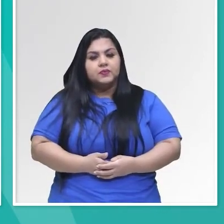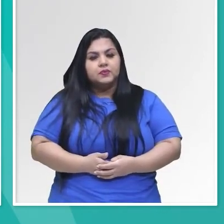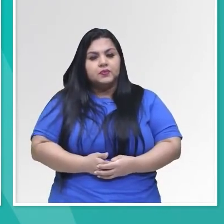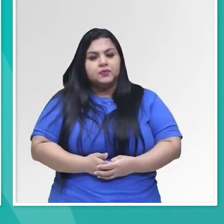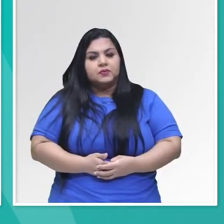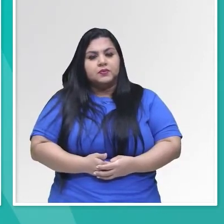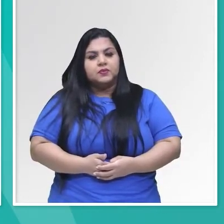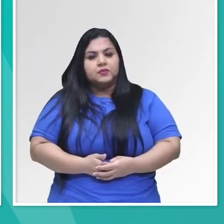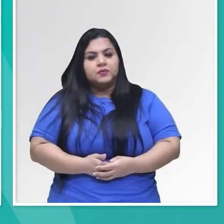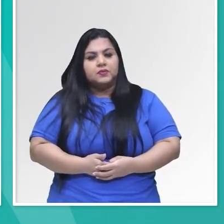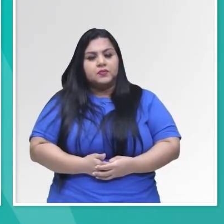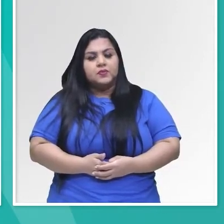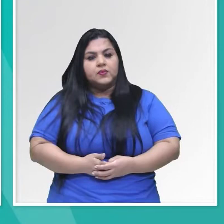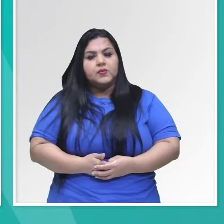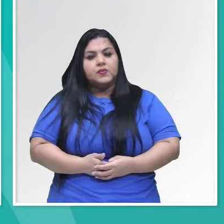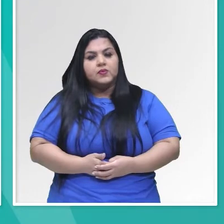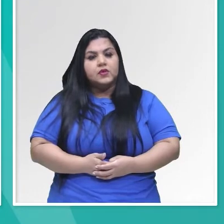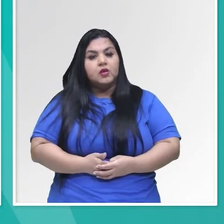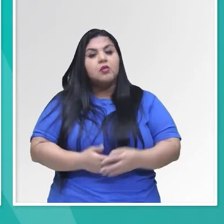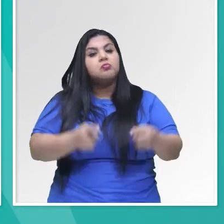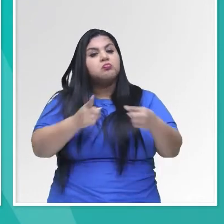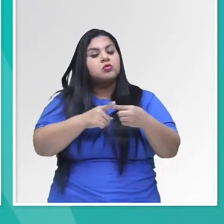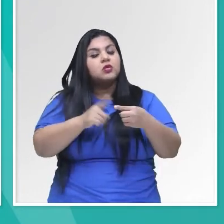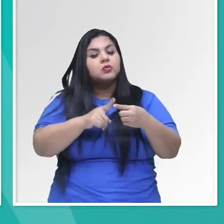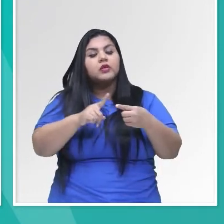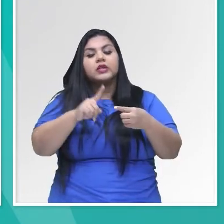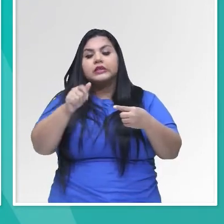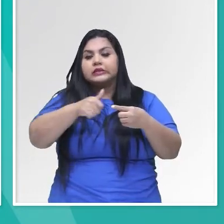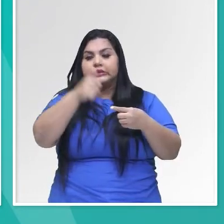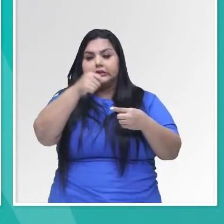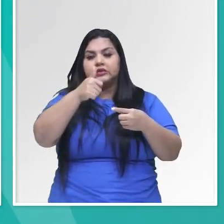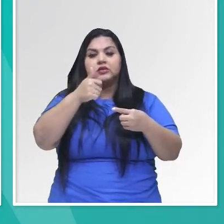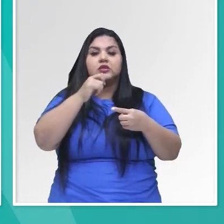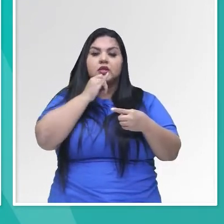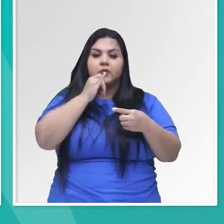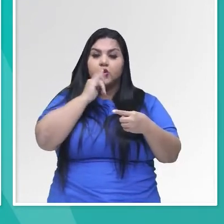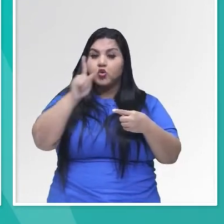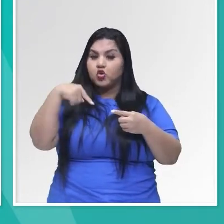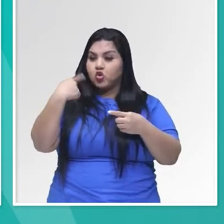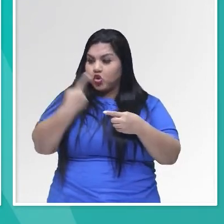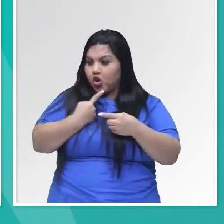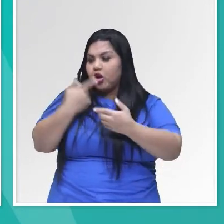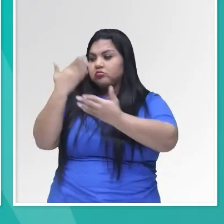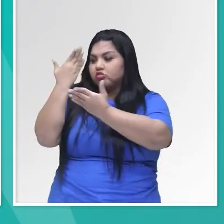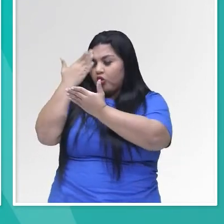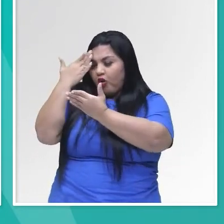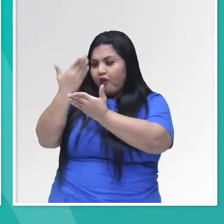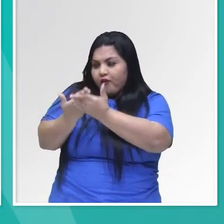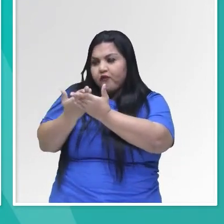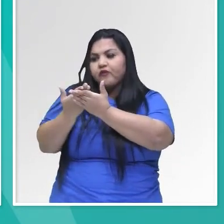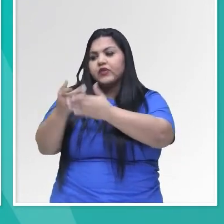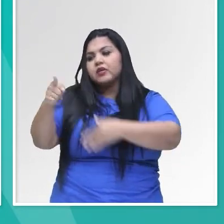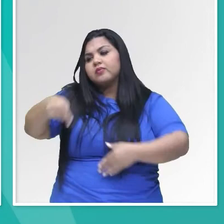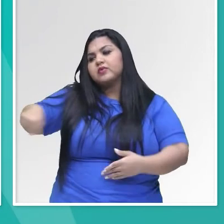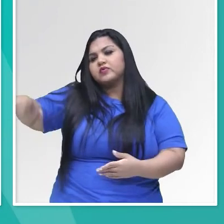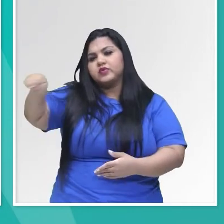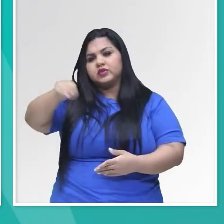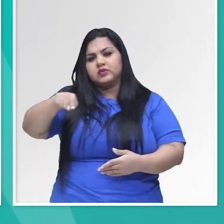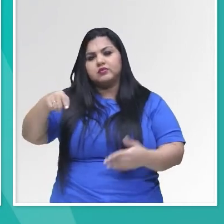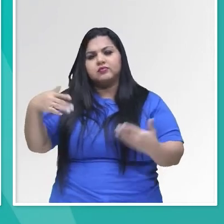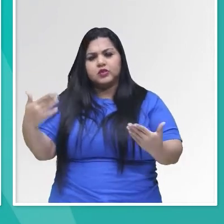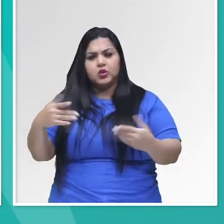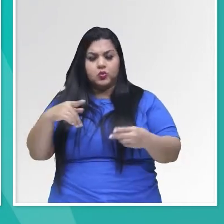aí. Olha o primeiro exemplo. Nós confiamos em vocês. Nós encontramos o